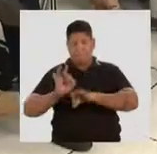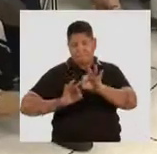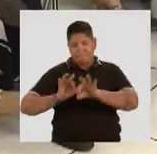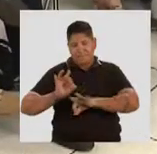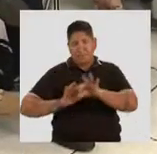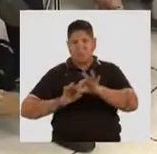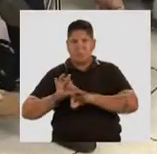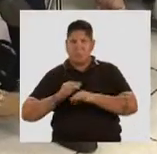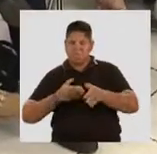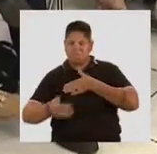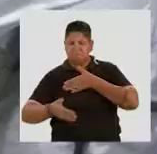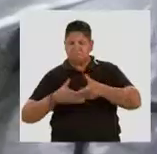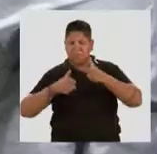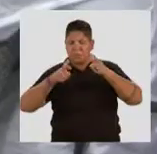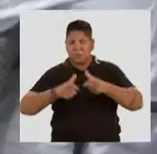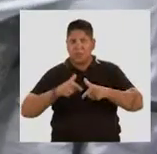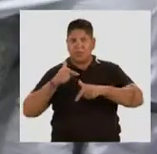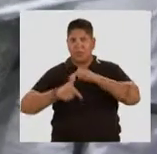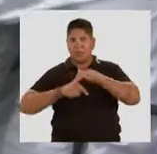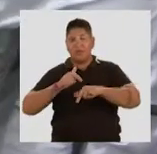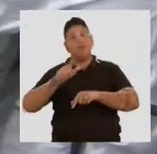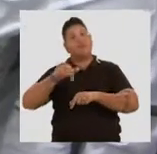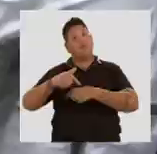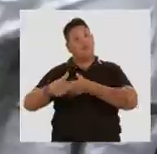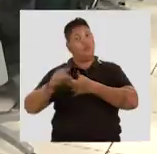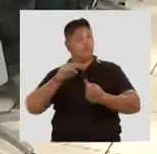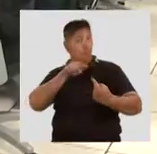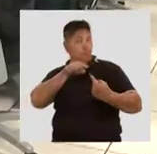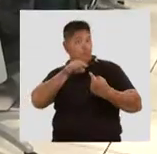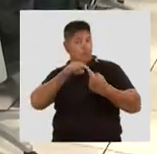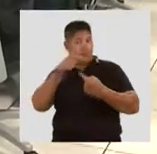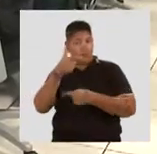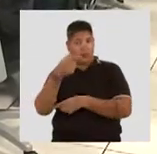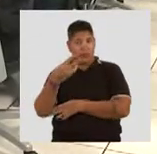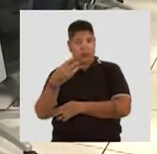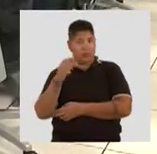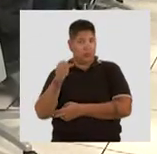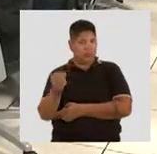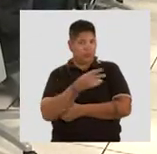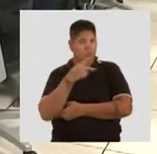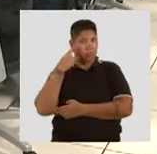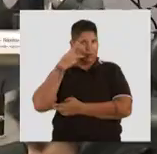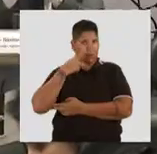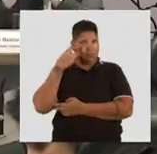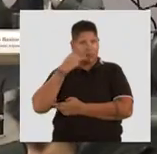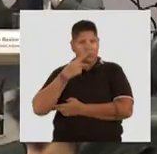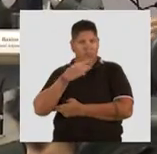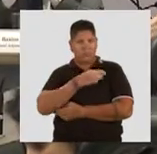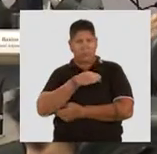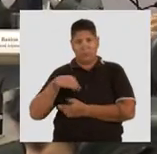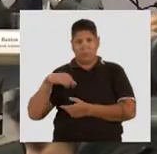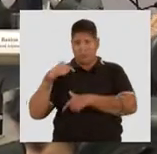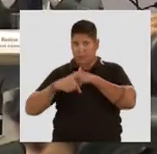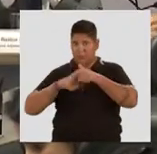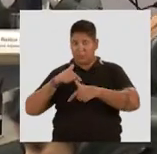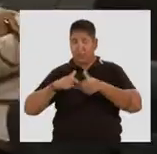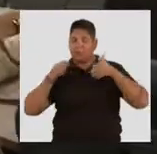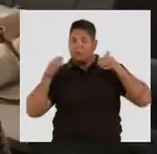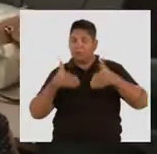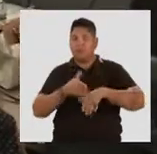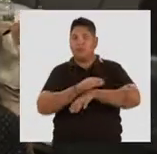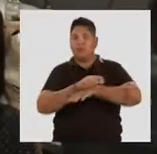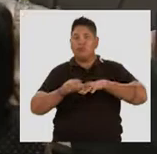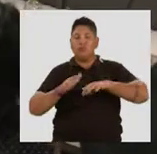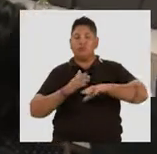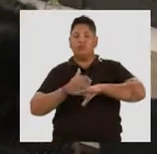Estar preparado para atuar em qualquer ambiente de trabalho. Este é o objetivo dos 23 novos procuradores do MPT,